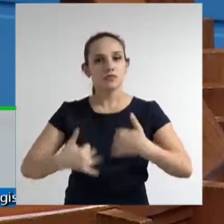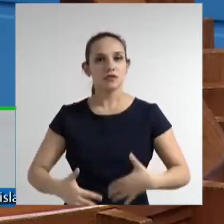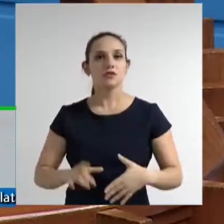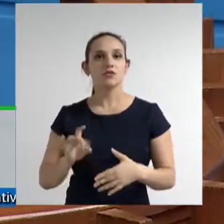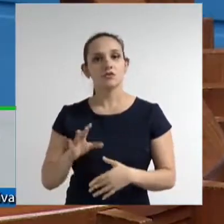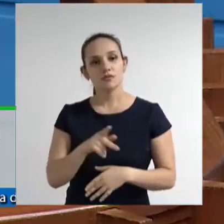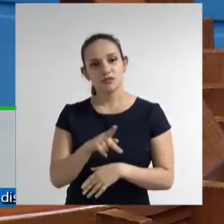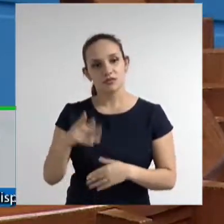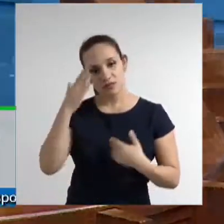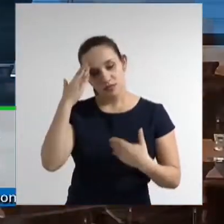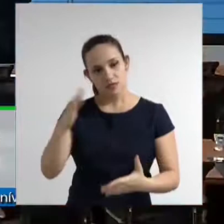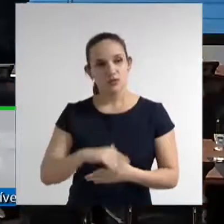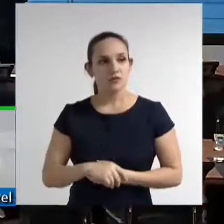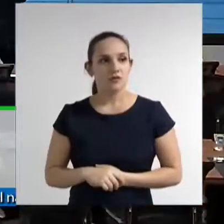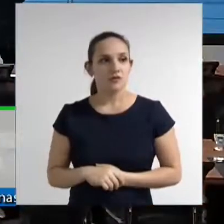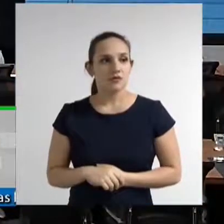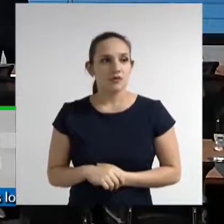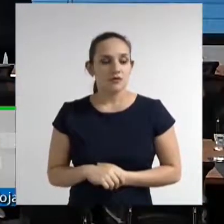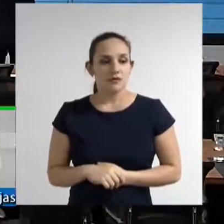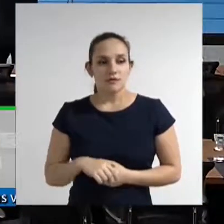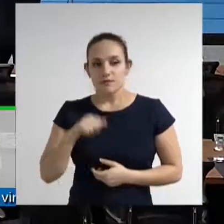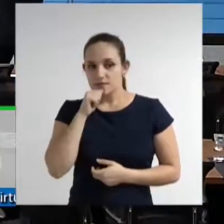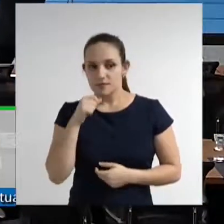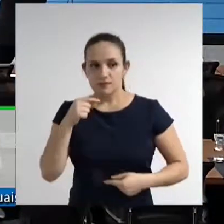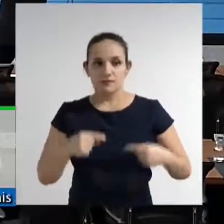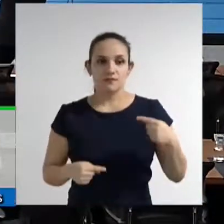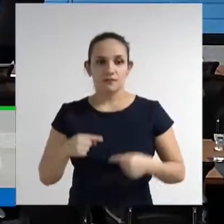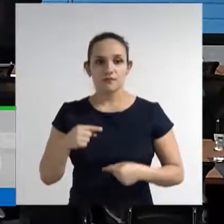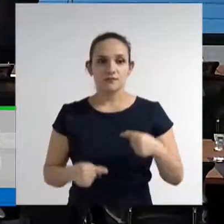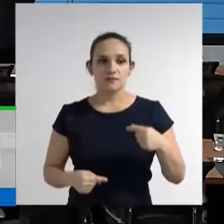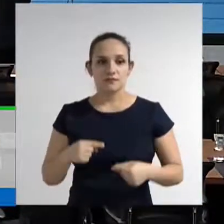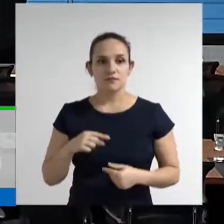obrigado. Continua em discussão.